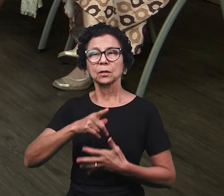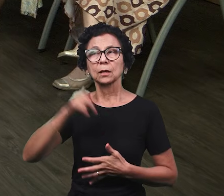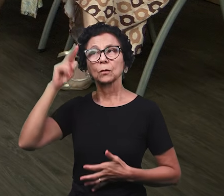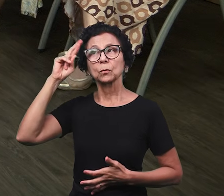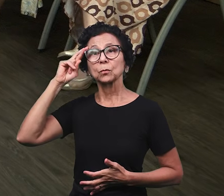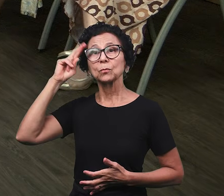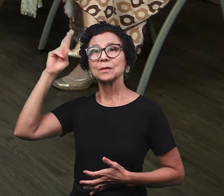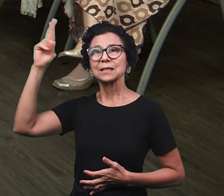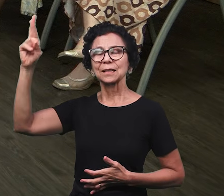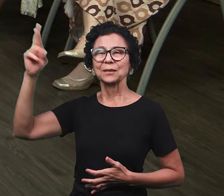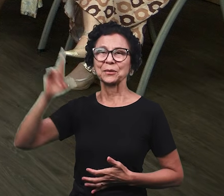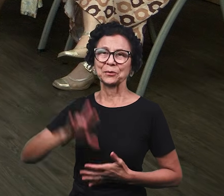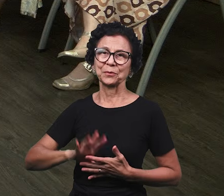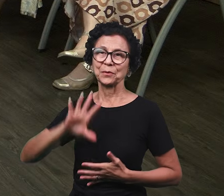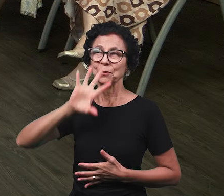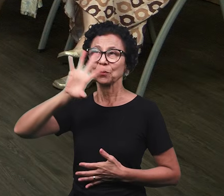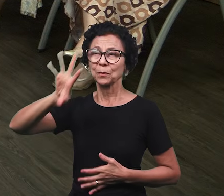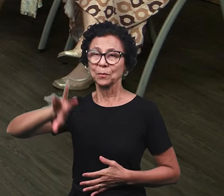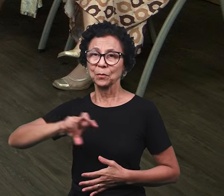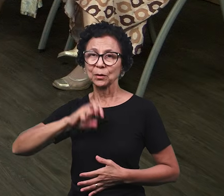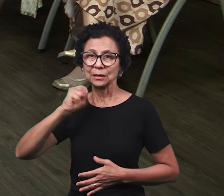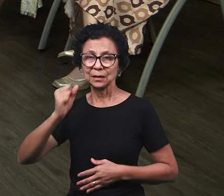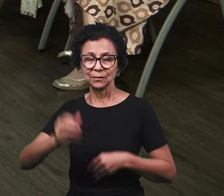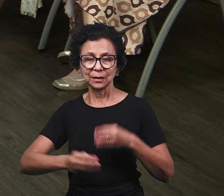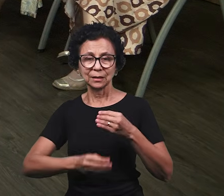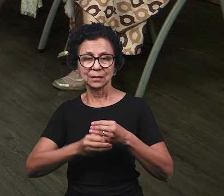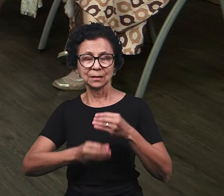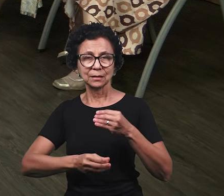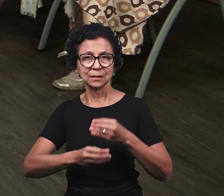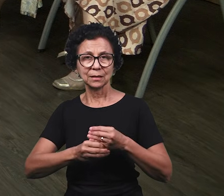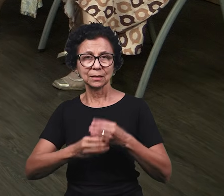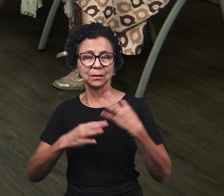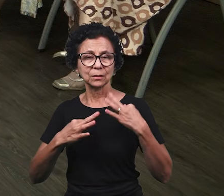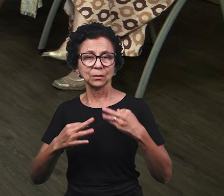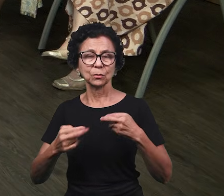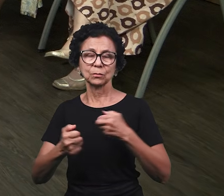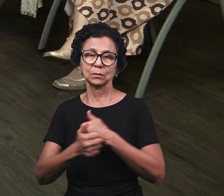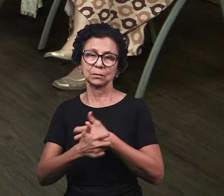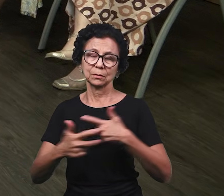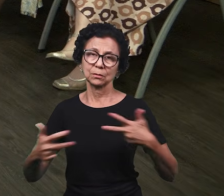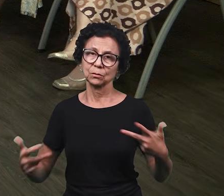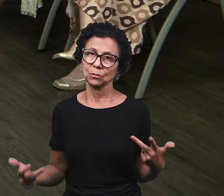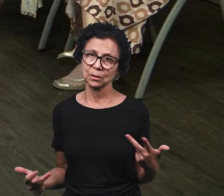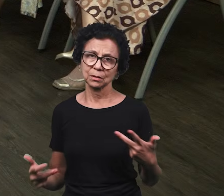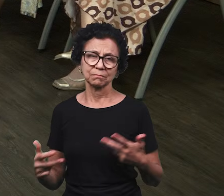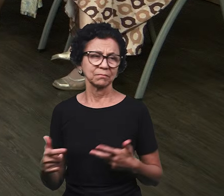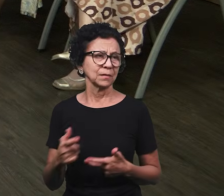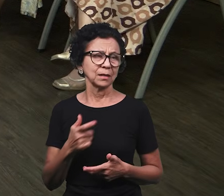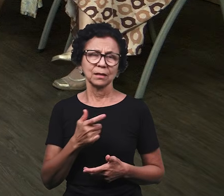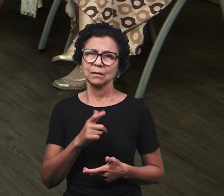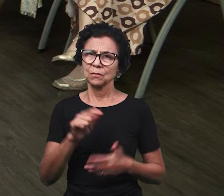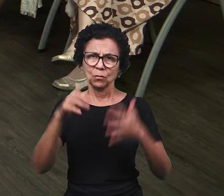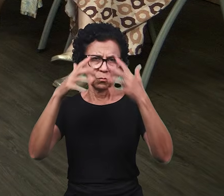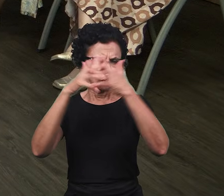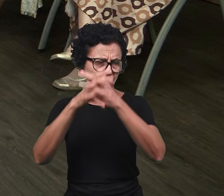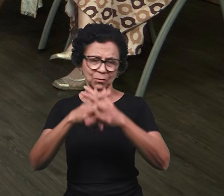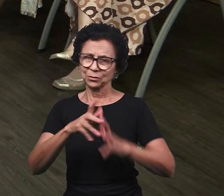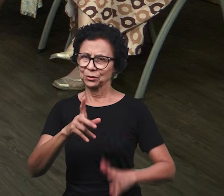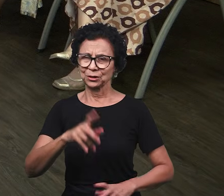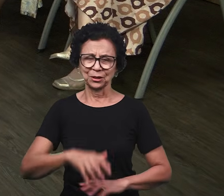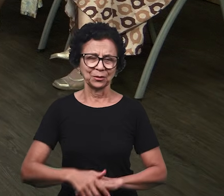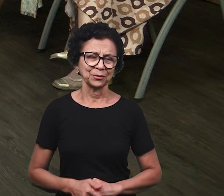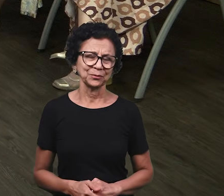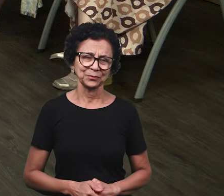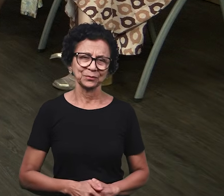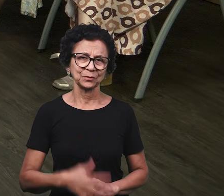Senhor, este grande amor de Deus, ele vai preencher todas as coisas. E em